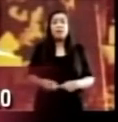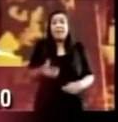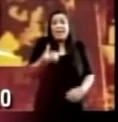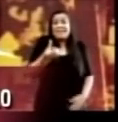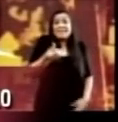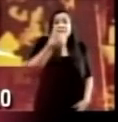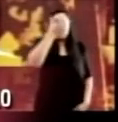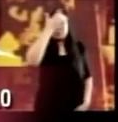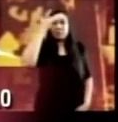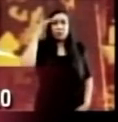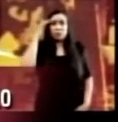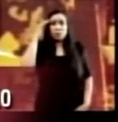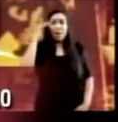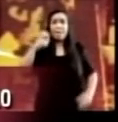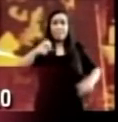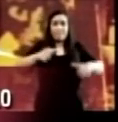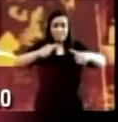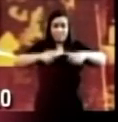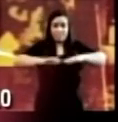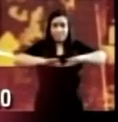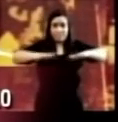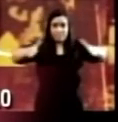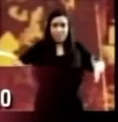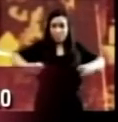6 pessoas por mesa.